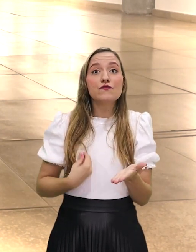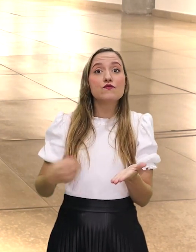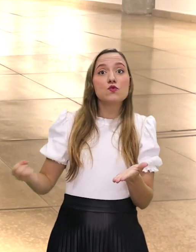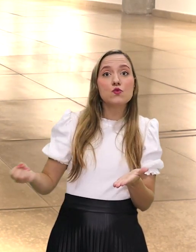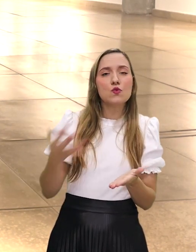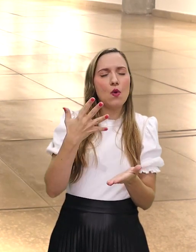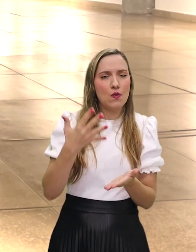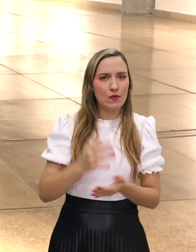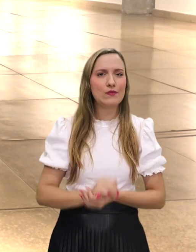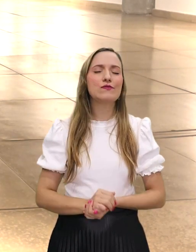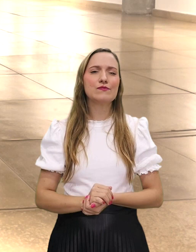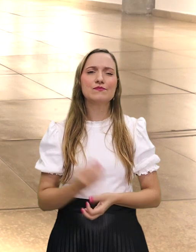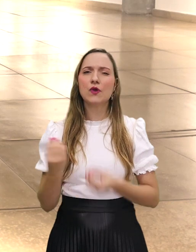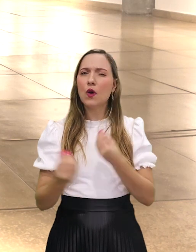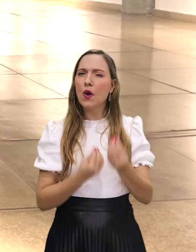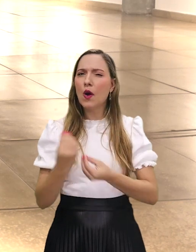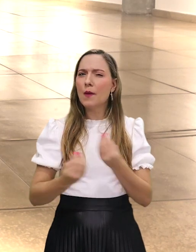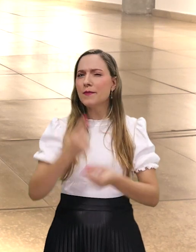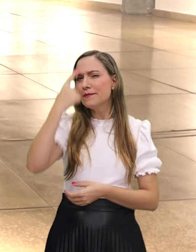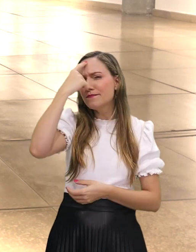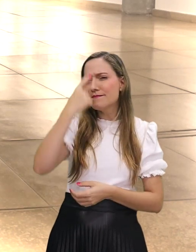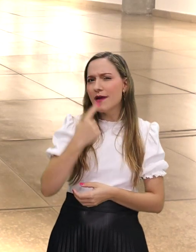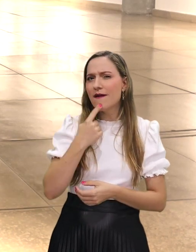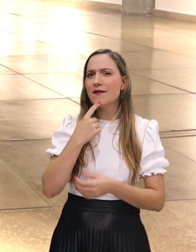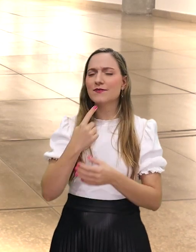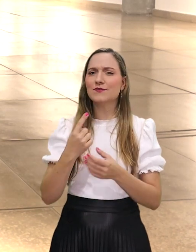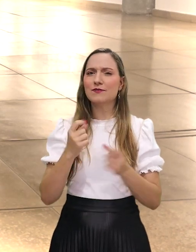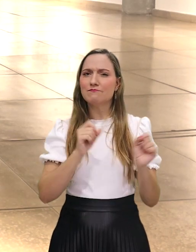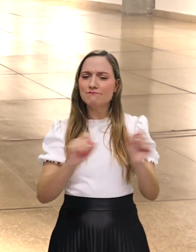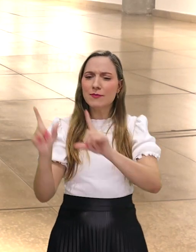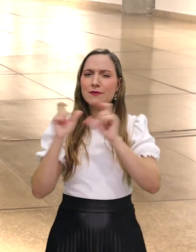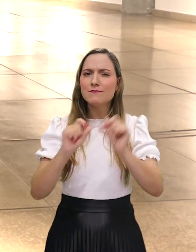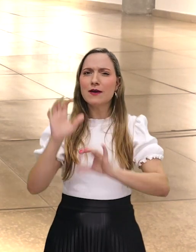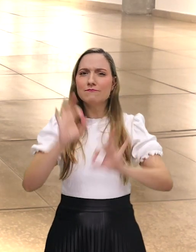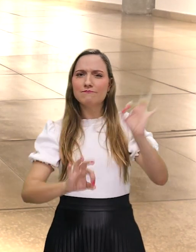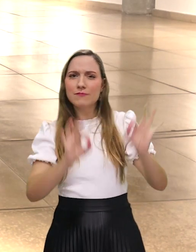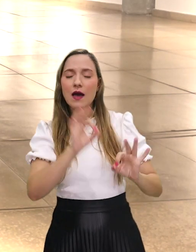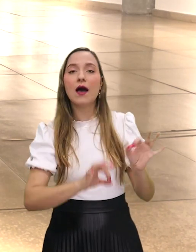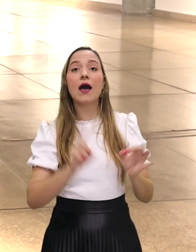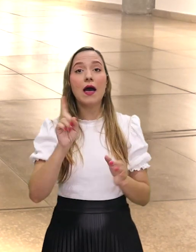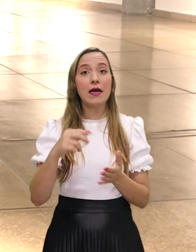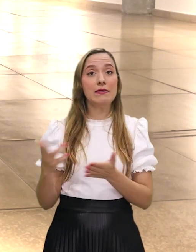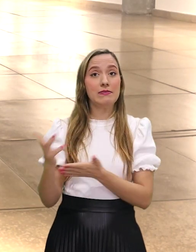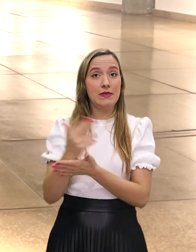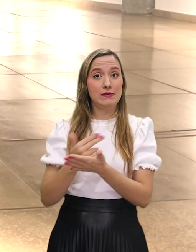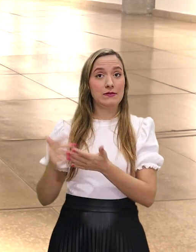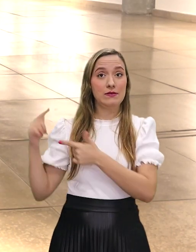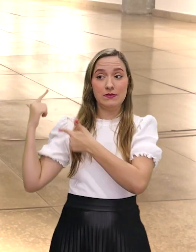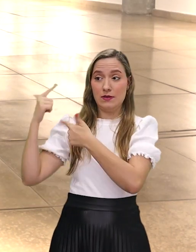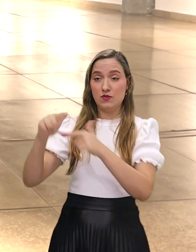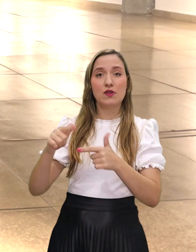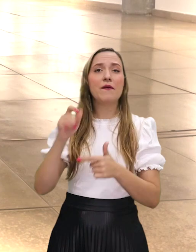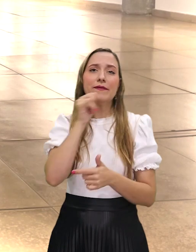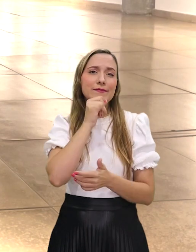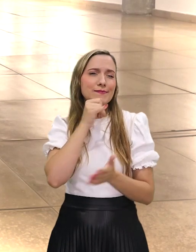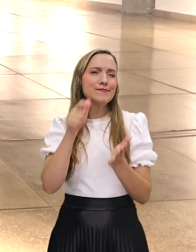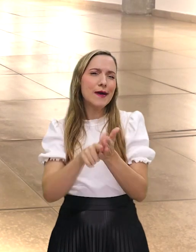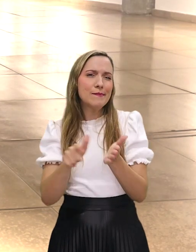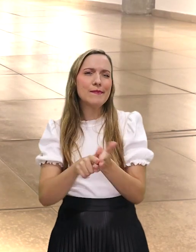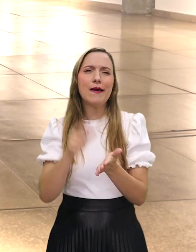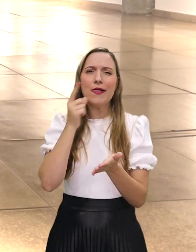das imagens passa pelo desenho tradicional, né, mídias tradicionais, papel, lápis,